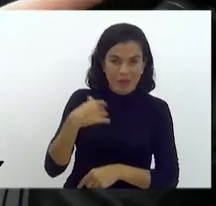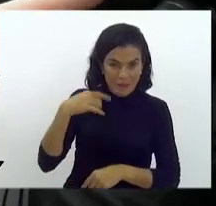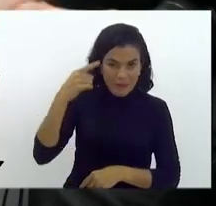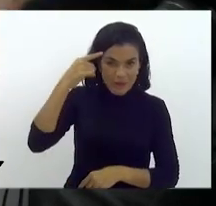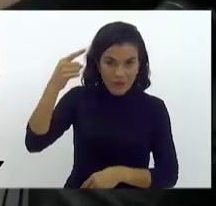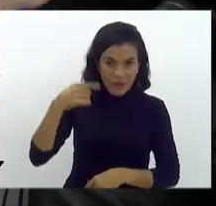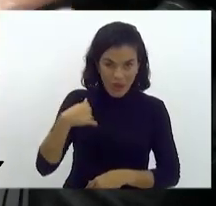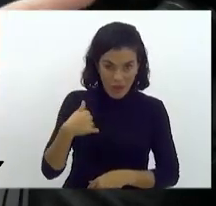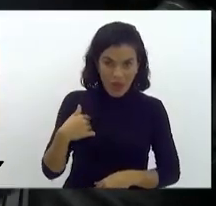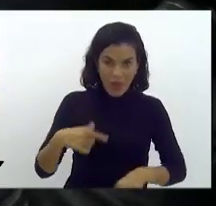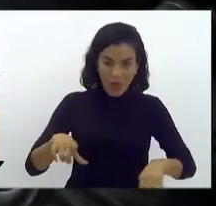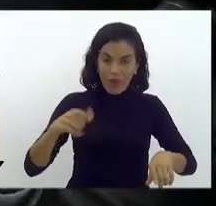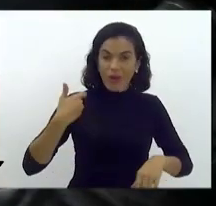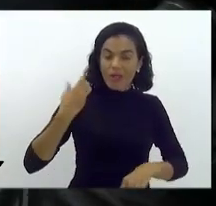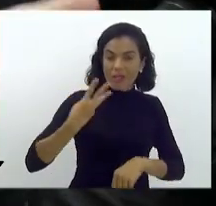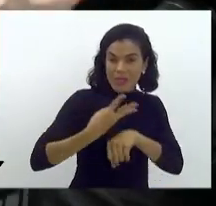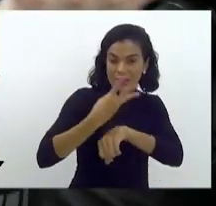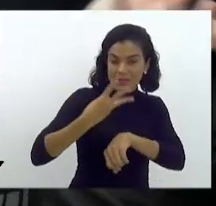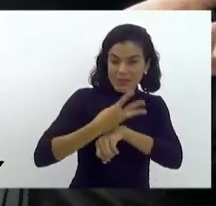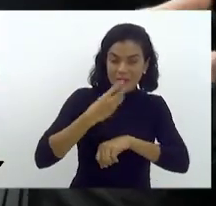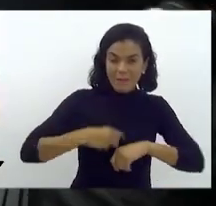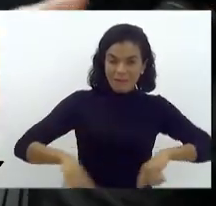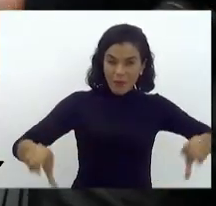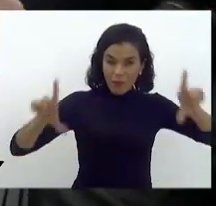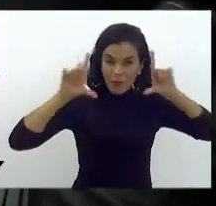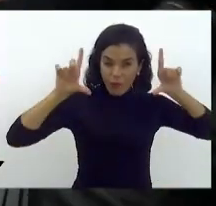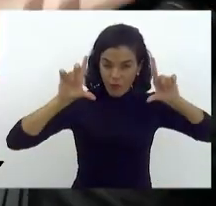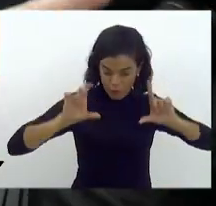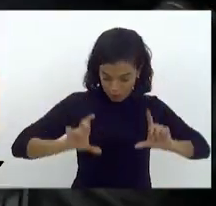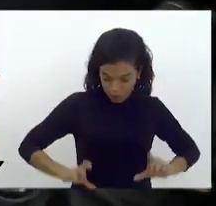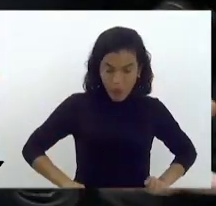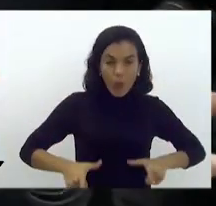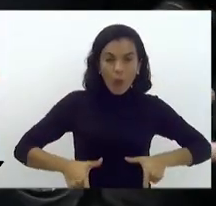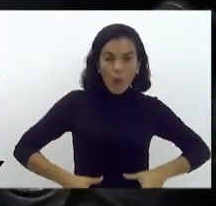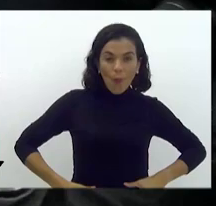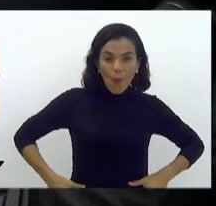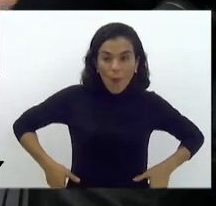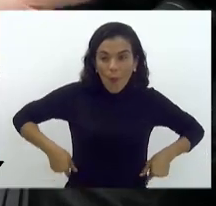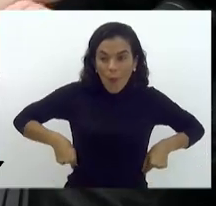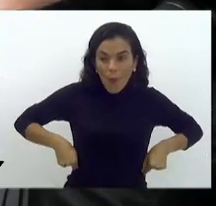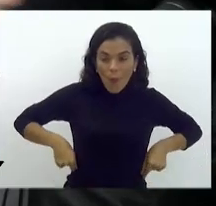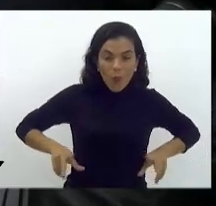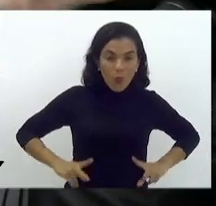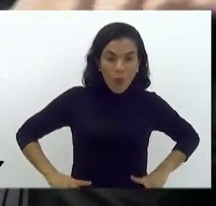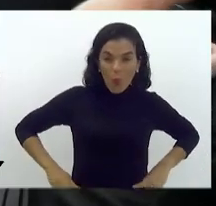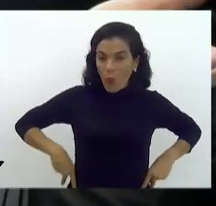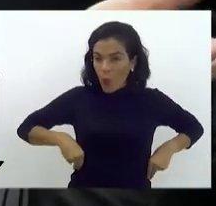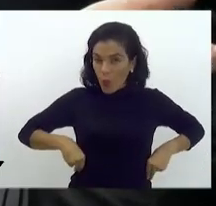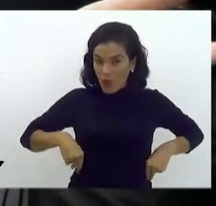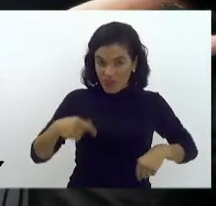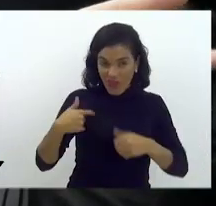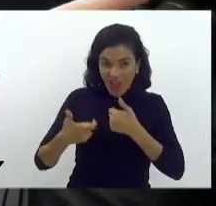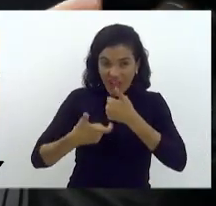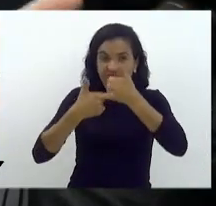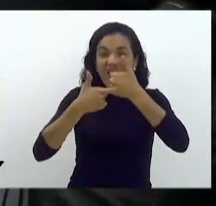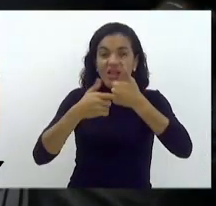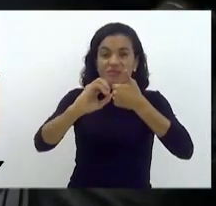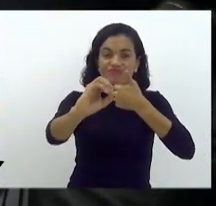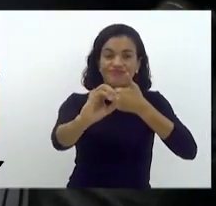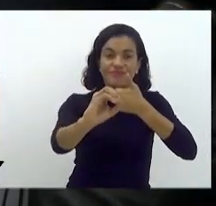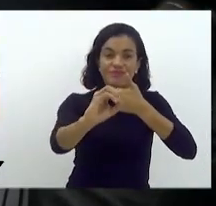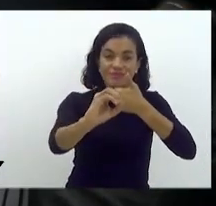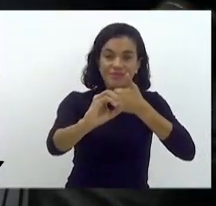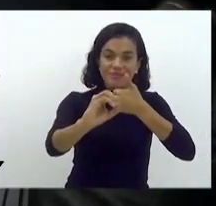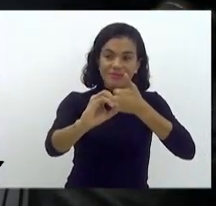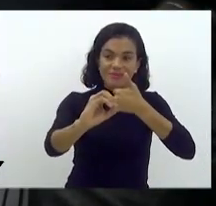eu na terceira idade botar uma foto minha de sunguinha não vai ter nenhum clique né não vai ter